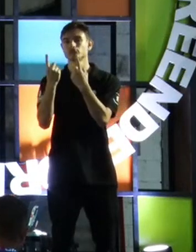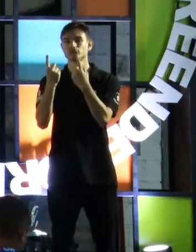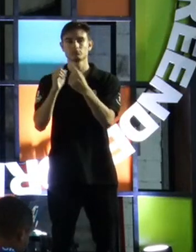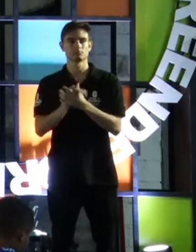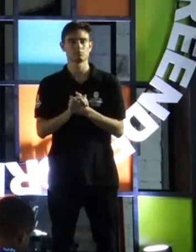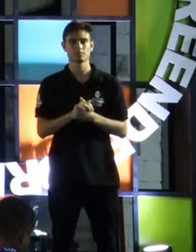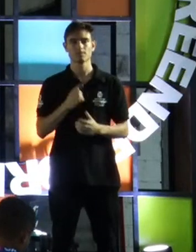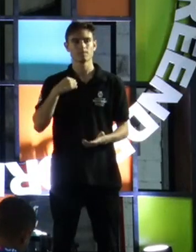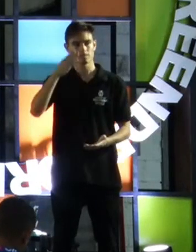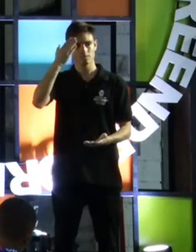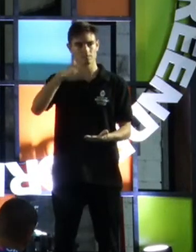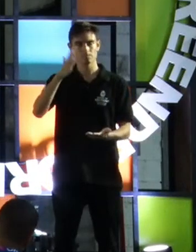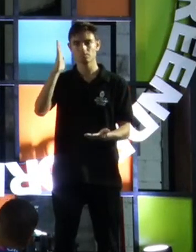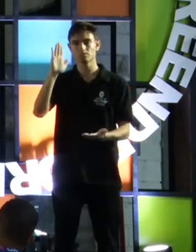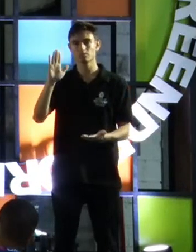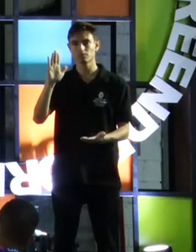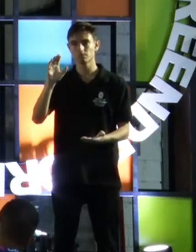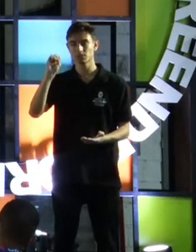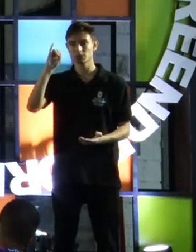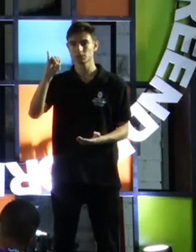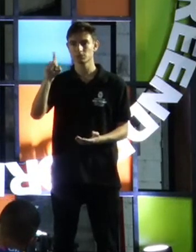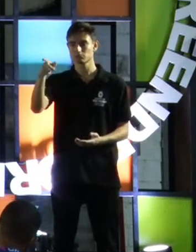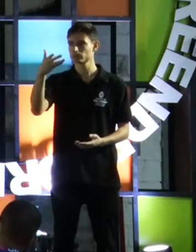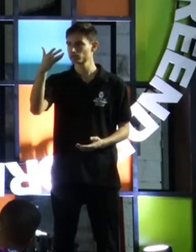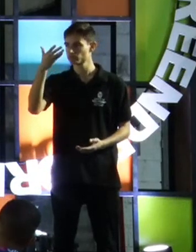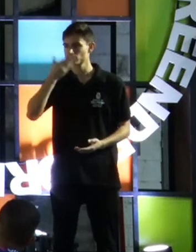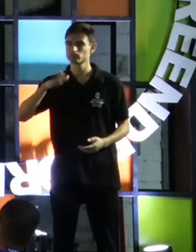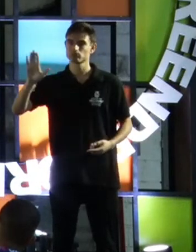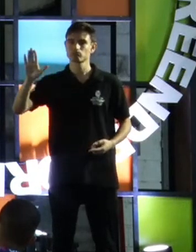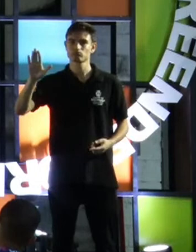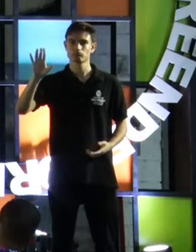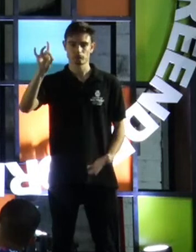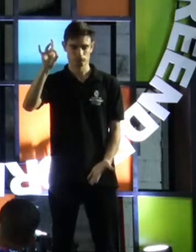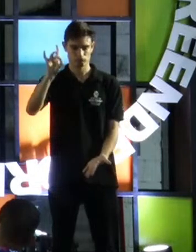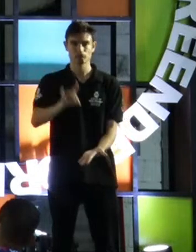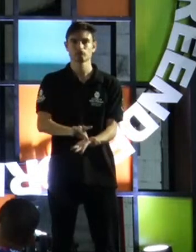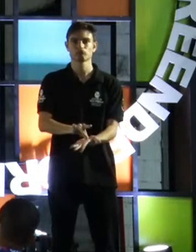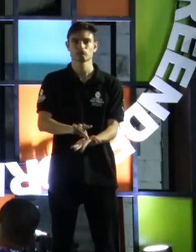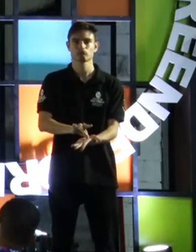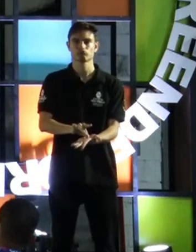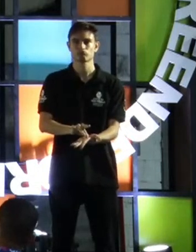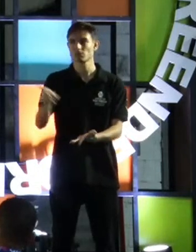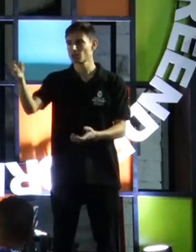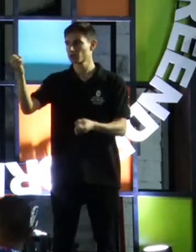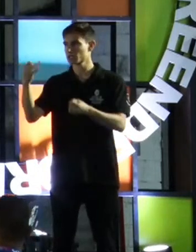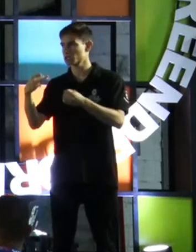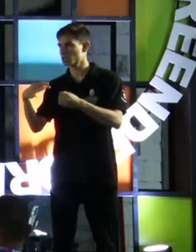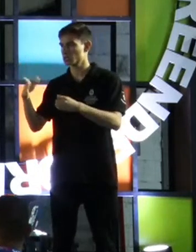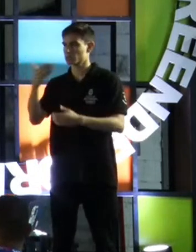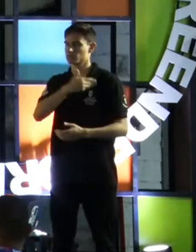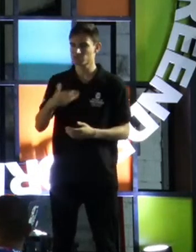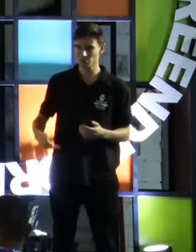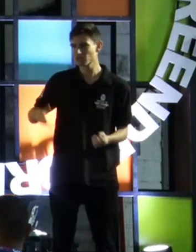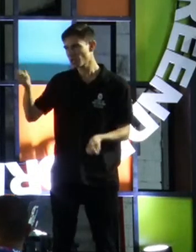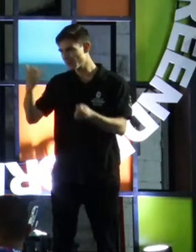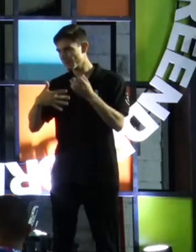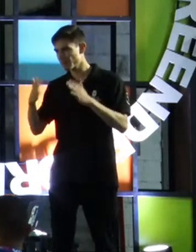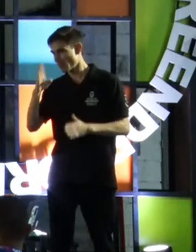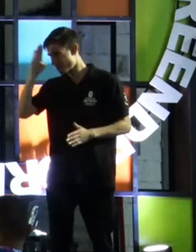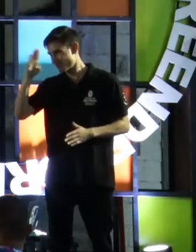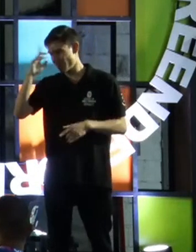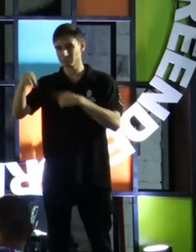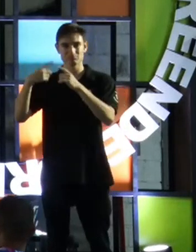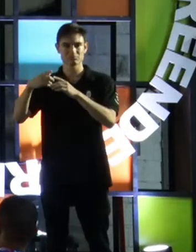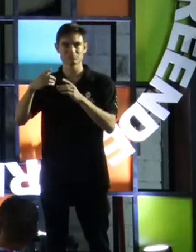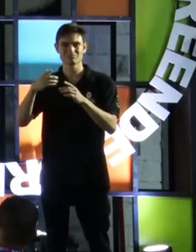Eu só topo essa parada se o compromisso for real. Porque eu estou cansado de ver marcas, governos dizerem que vão priorizar esse público e